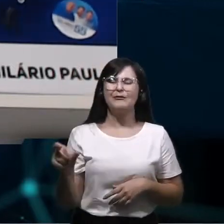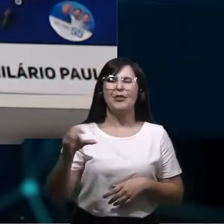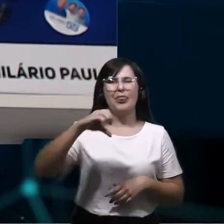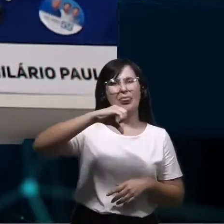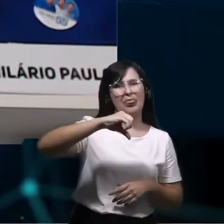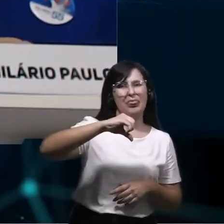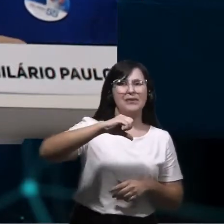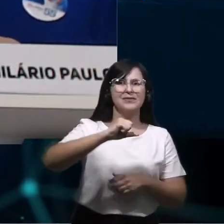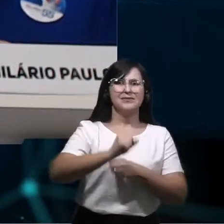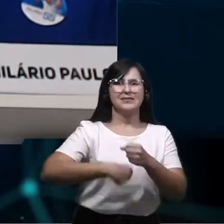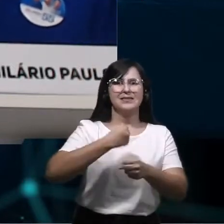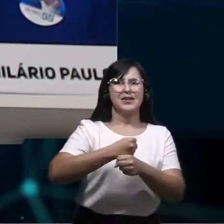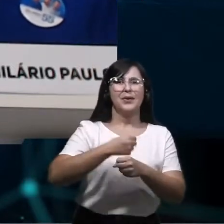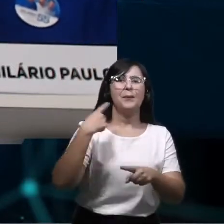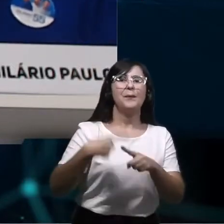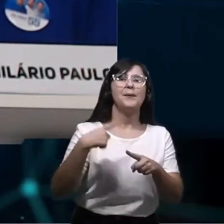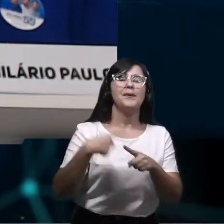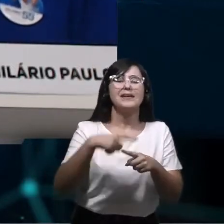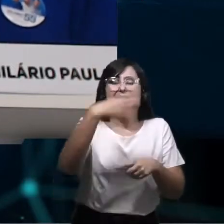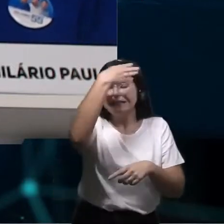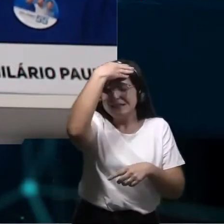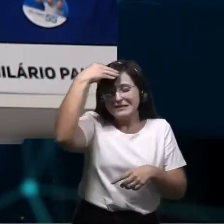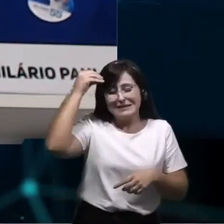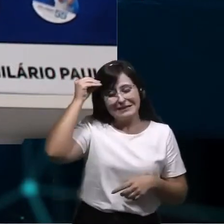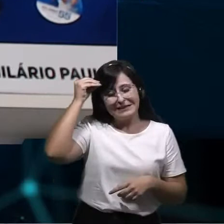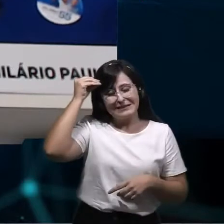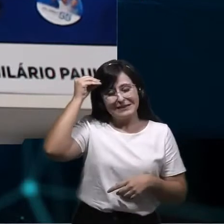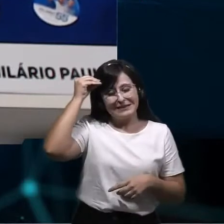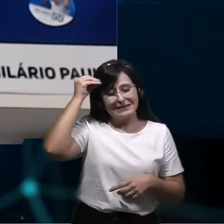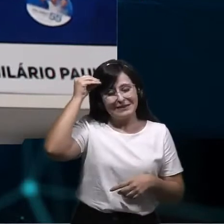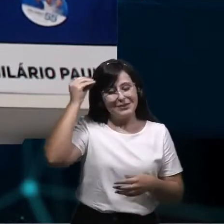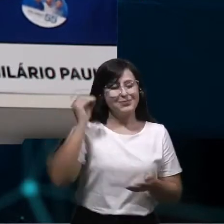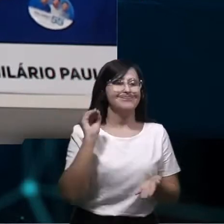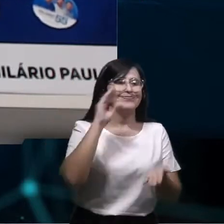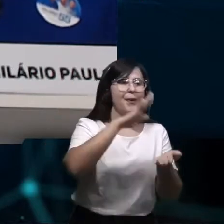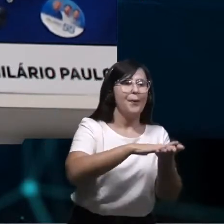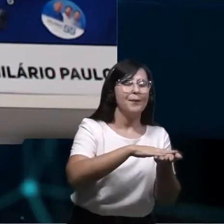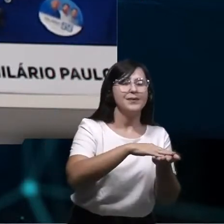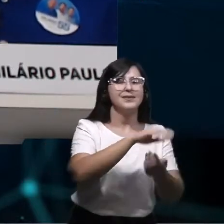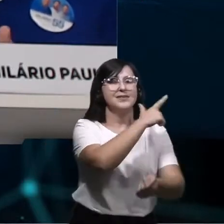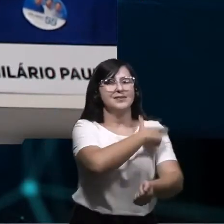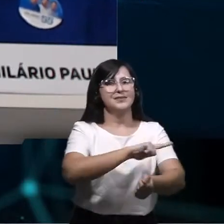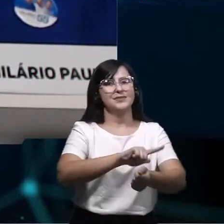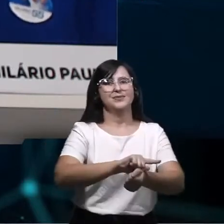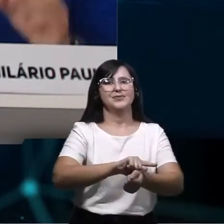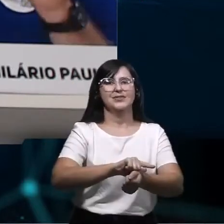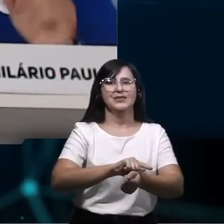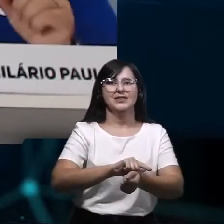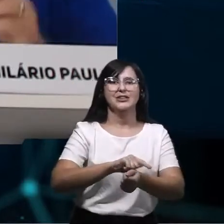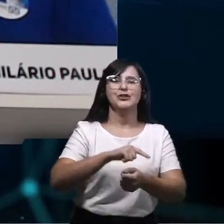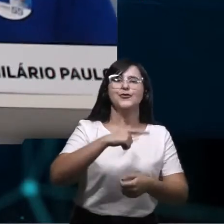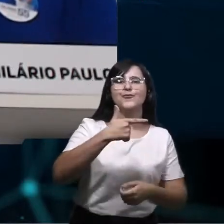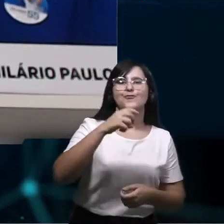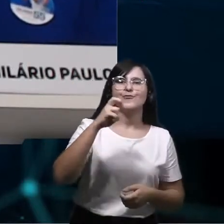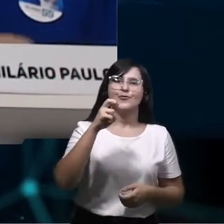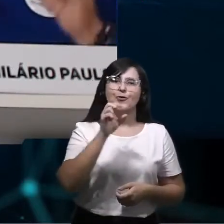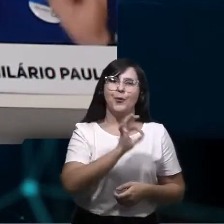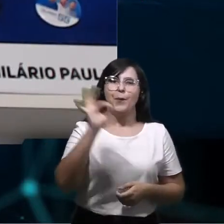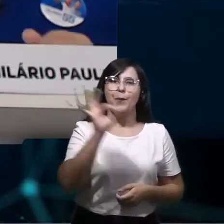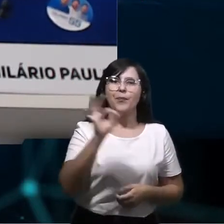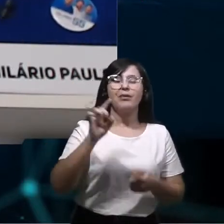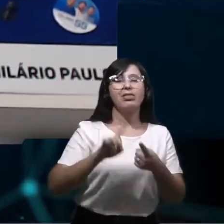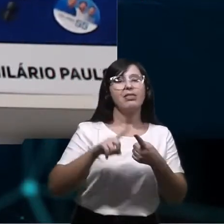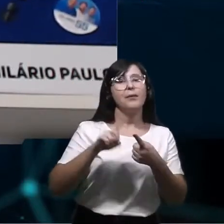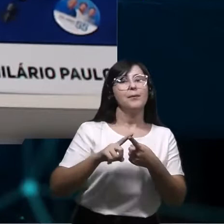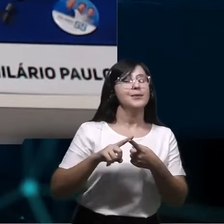pelo não aplicar os 25% na educação e nem também utilizar os 60% com um professor,